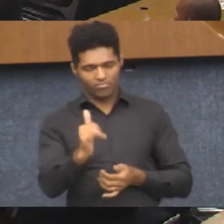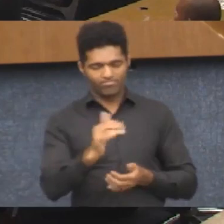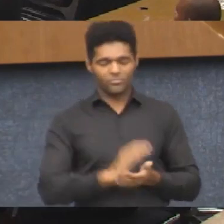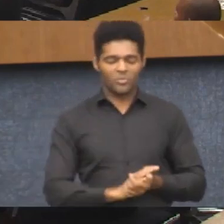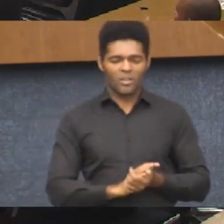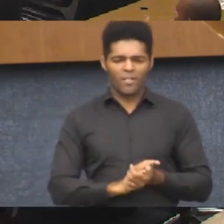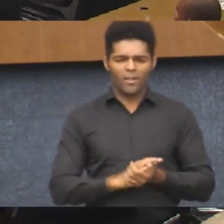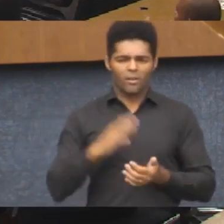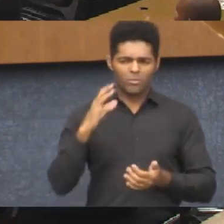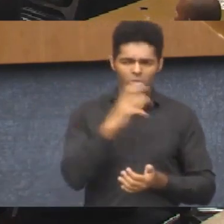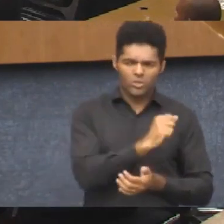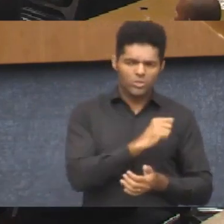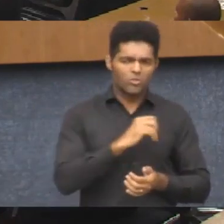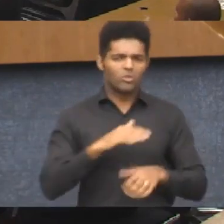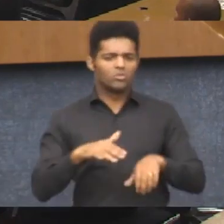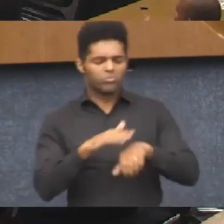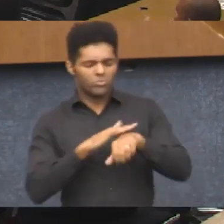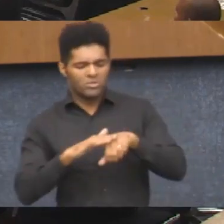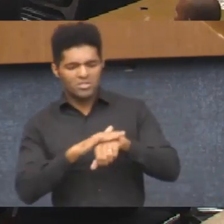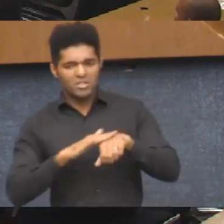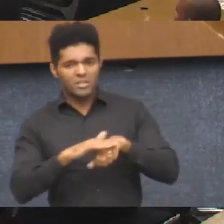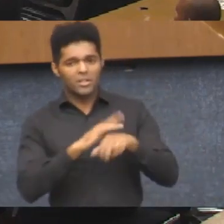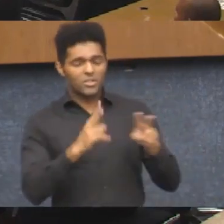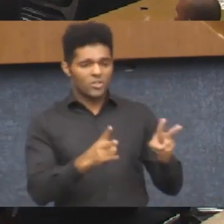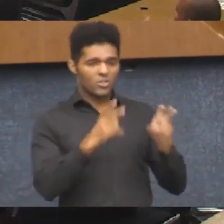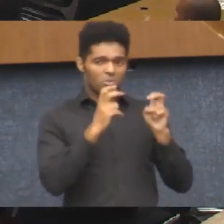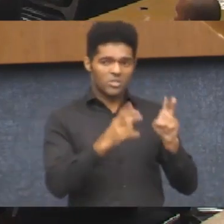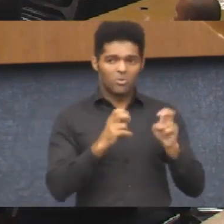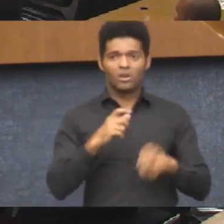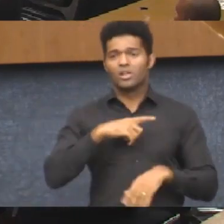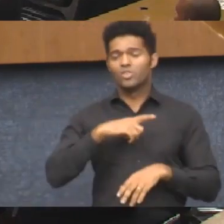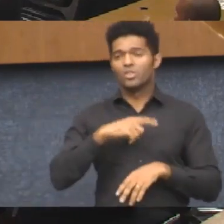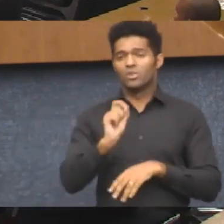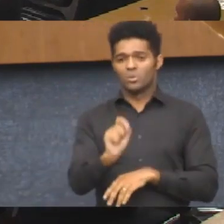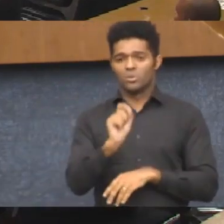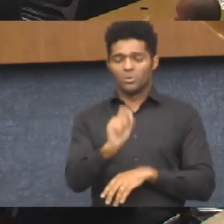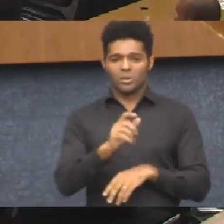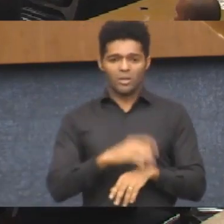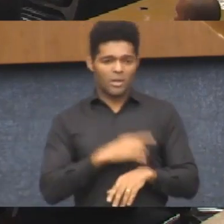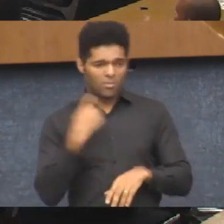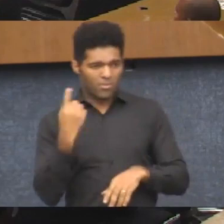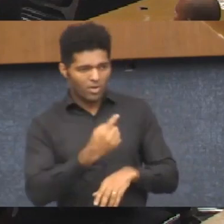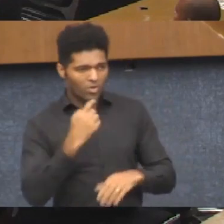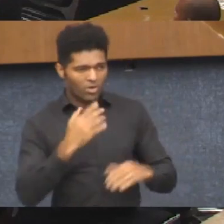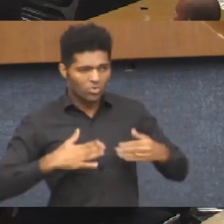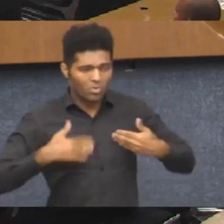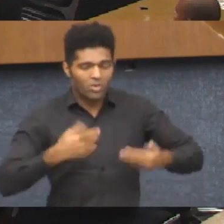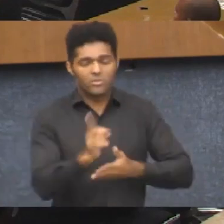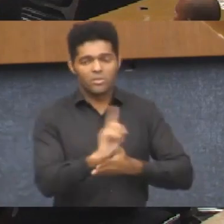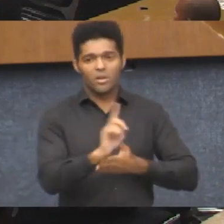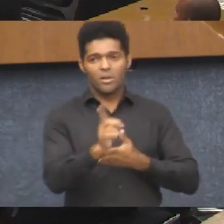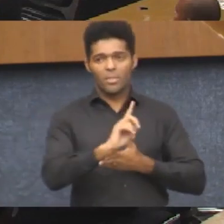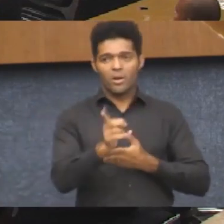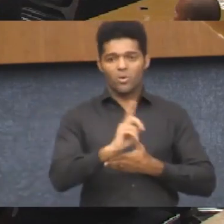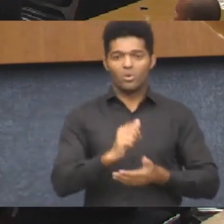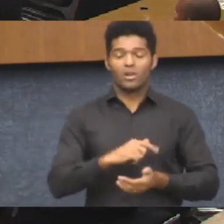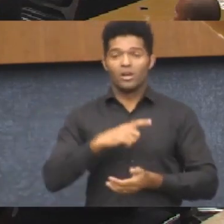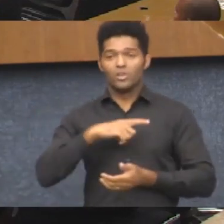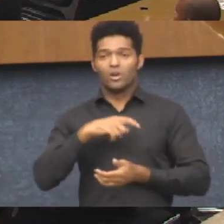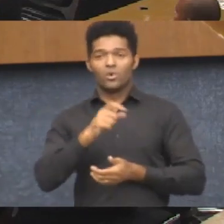conversando e observou que ela tinha o quê? Para a gente não é surpresa, mas para algumas outras especialidades pode ser algo muito diferente, que